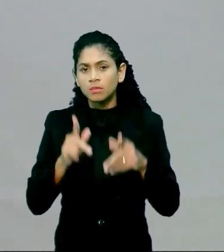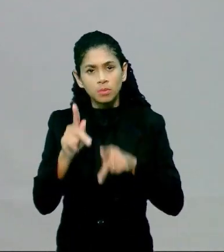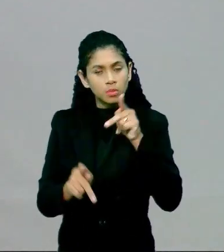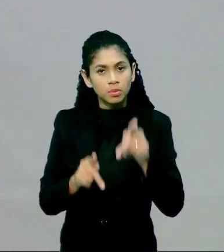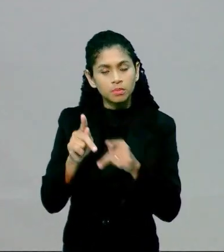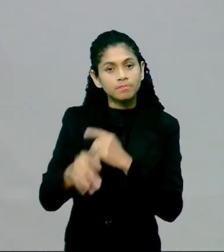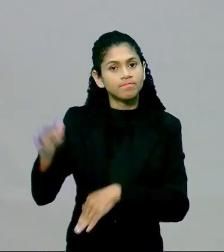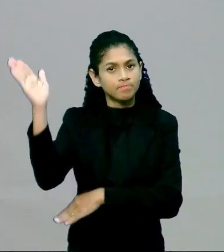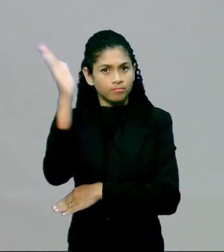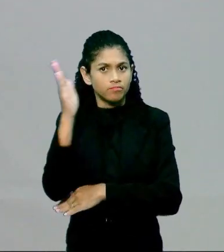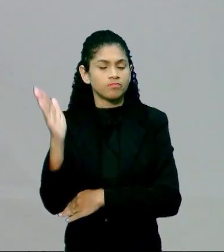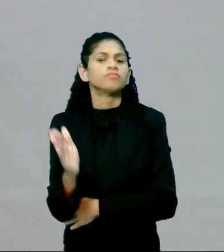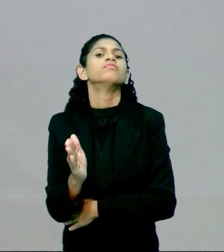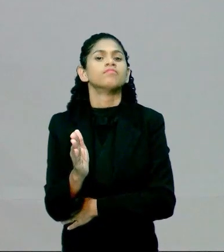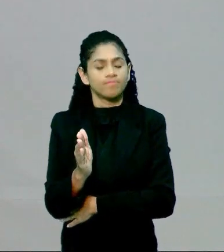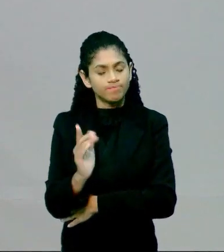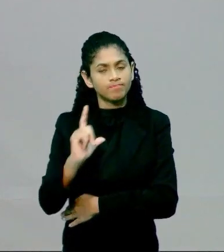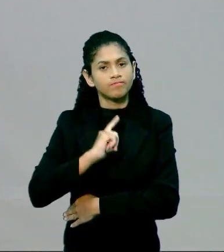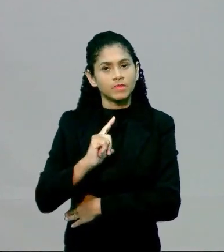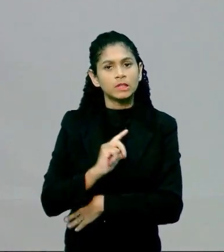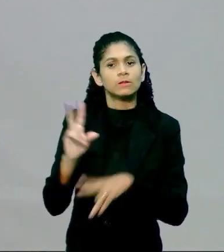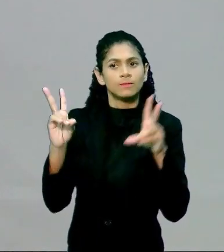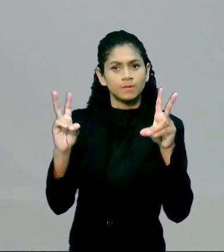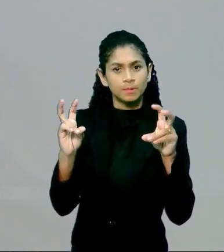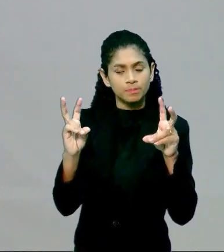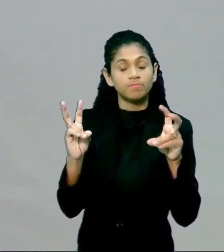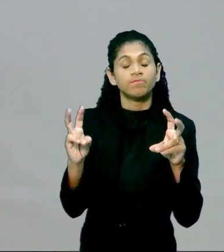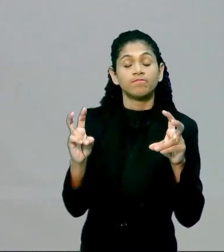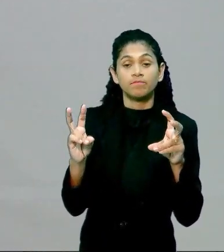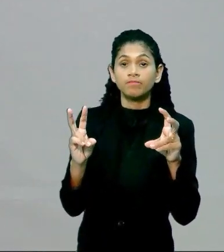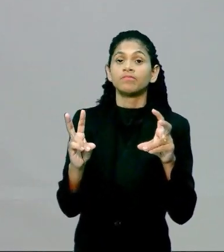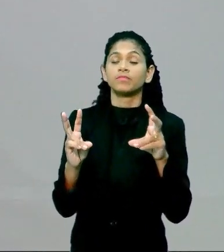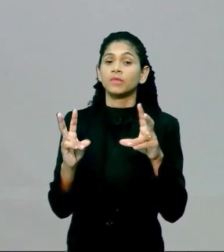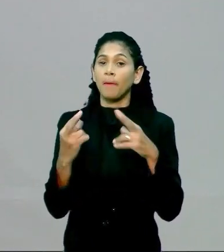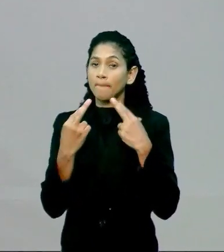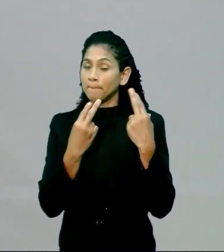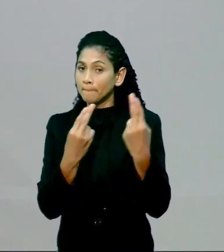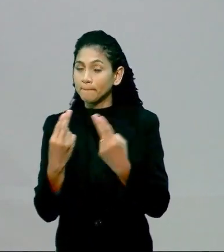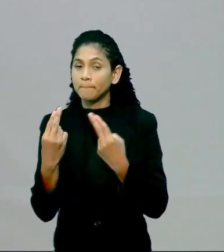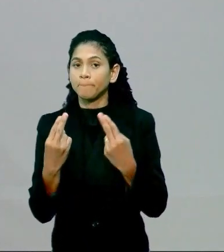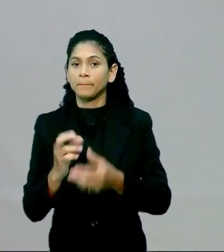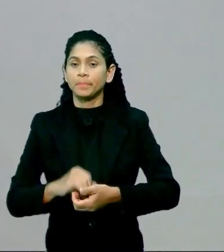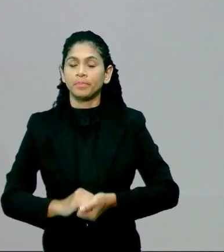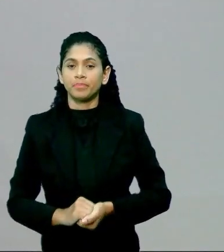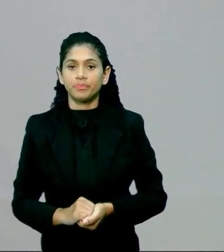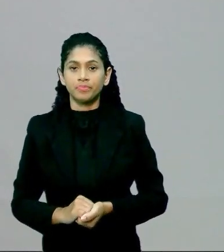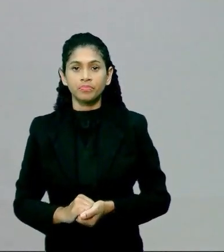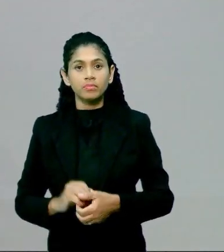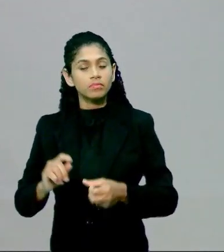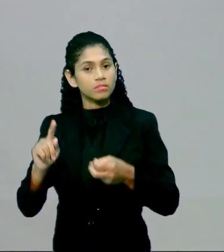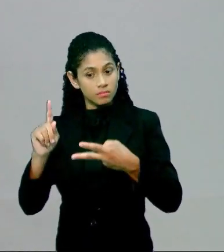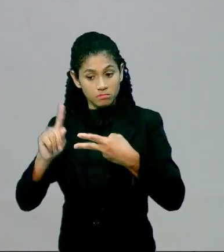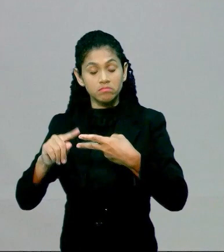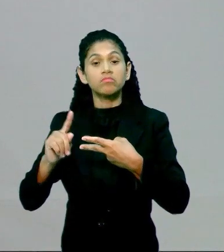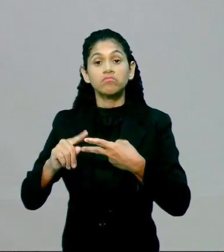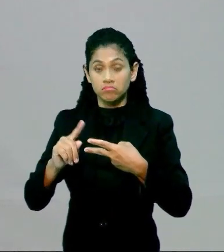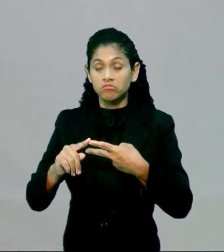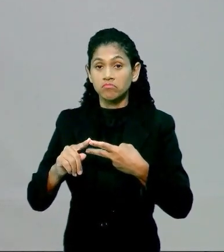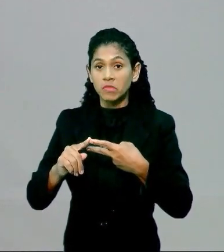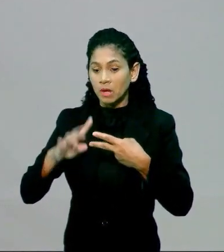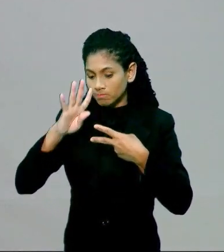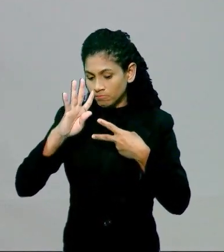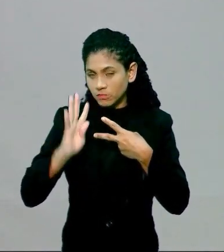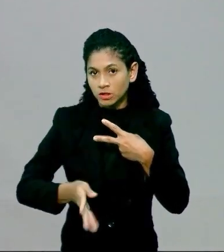que a gente tem essas temáticas muito semelhantes, então ressoa muito no contemporâneo. Então, a cantiga de escárnio, ela é uma